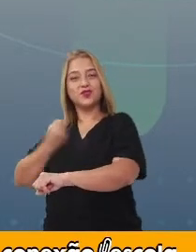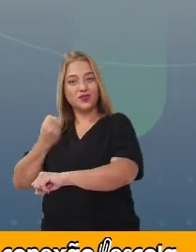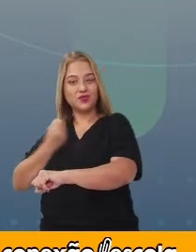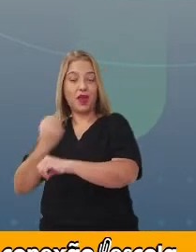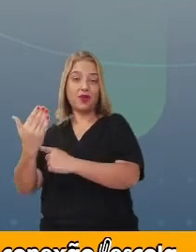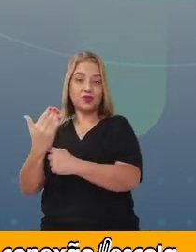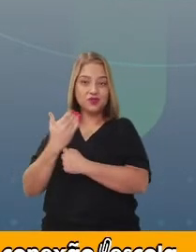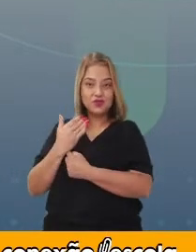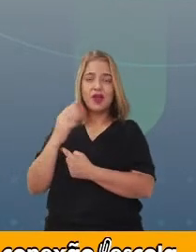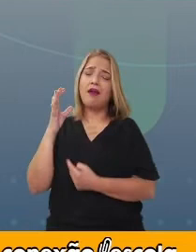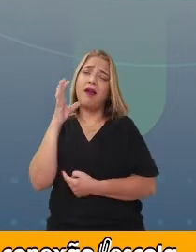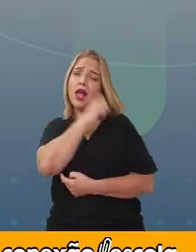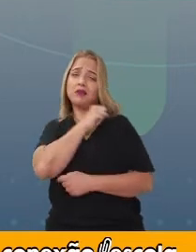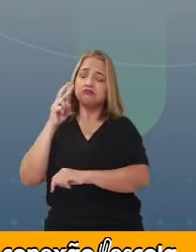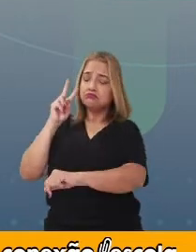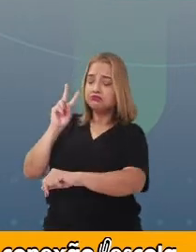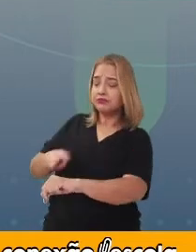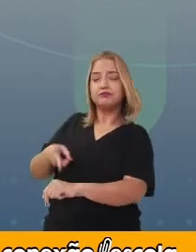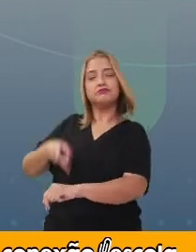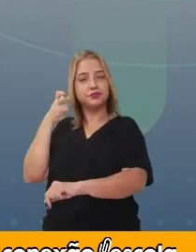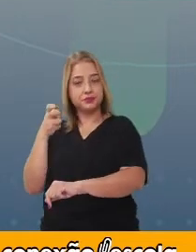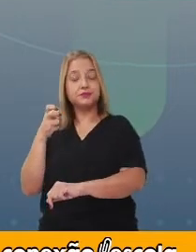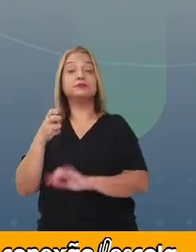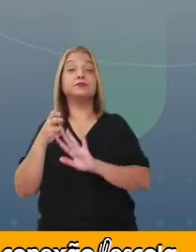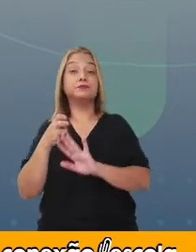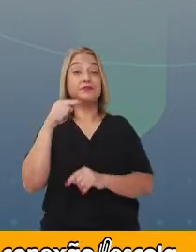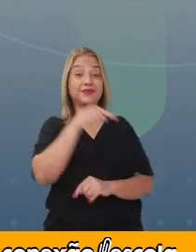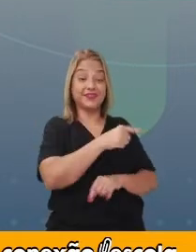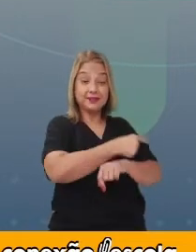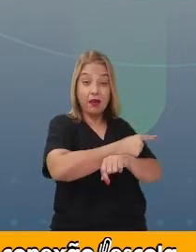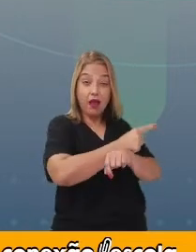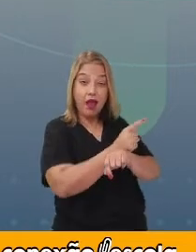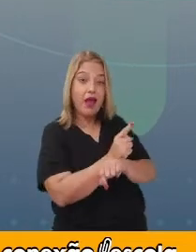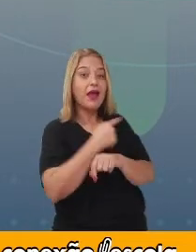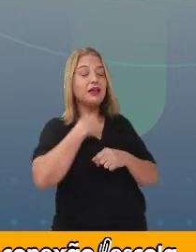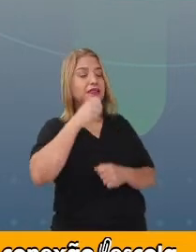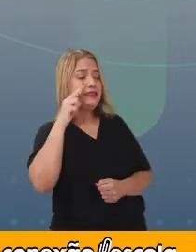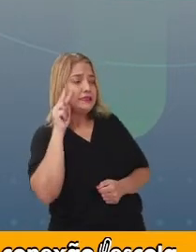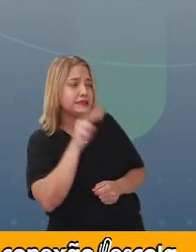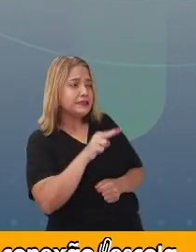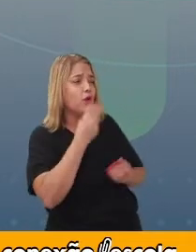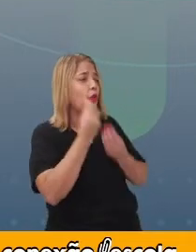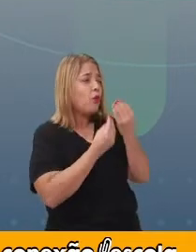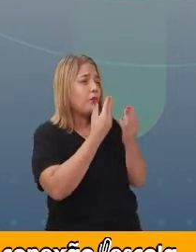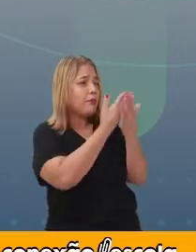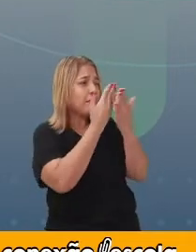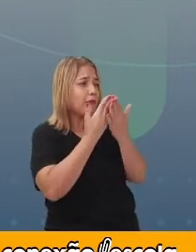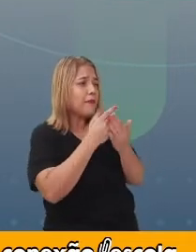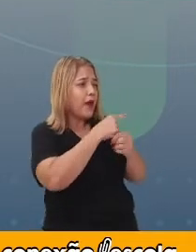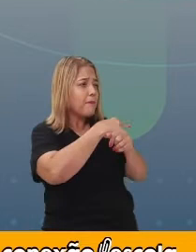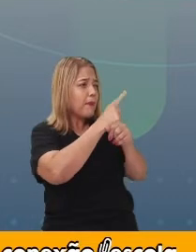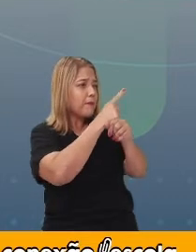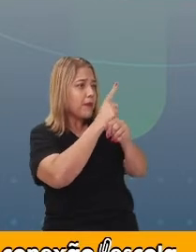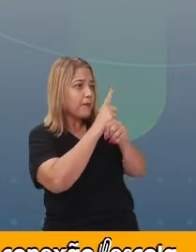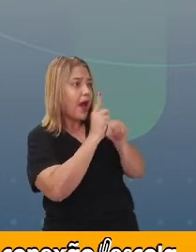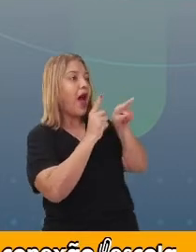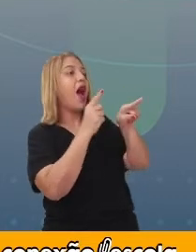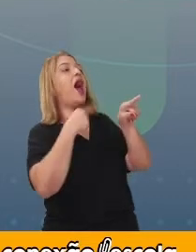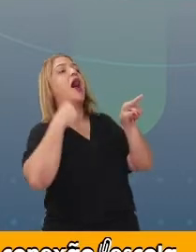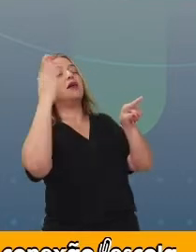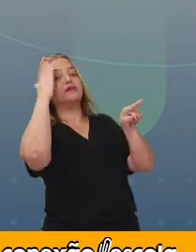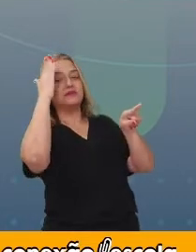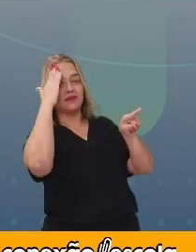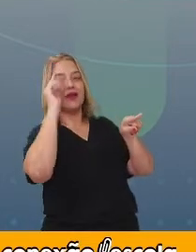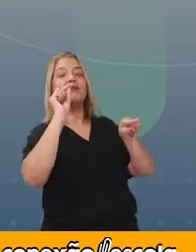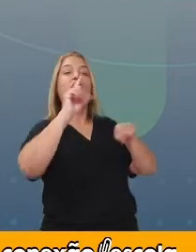hora rapidamente. Aqui no relógio analógico, você tem que interpretar, você tem que ver em que lugar